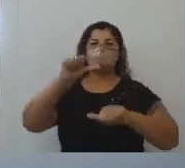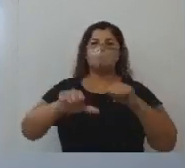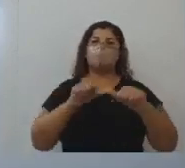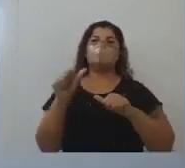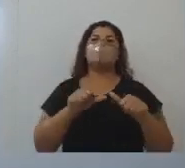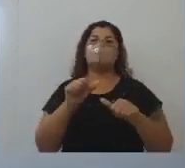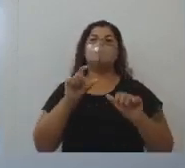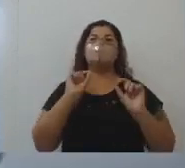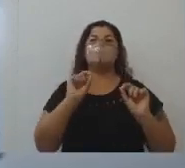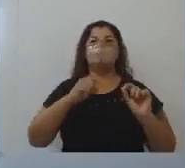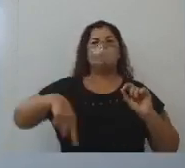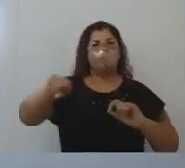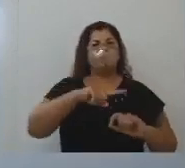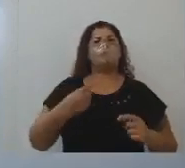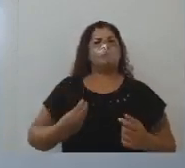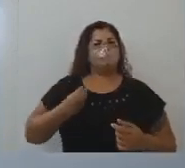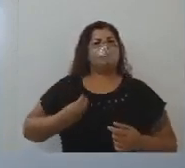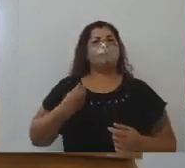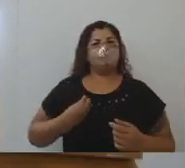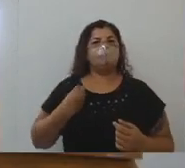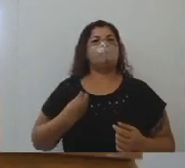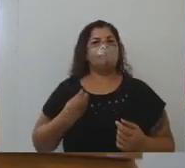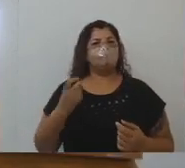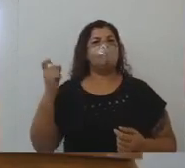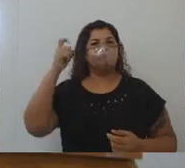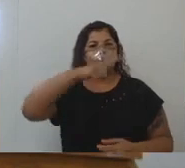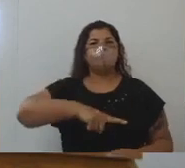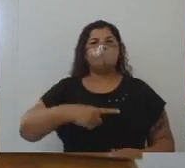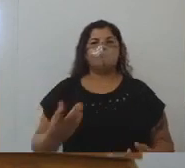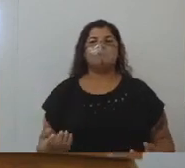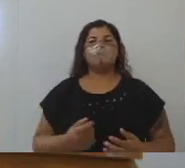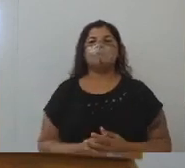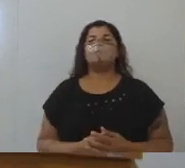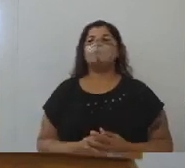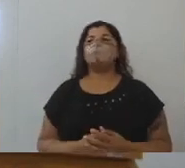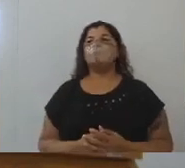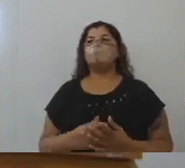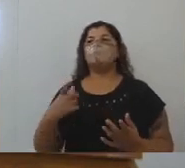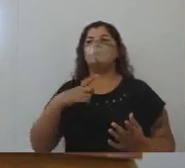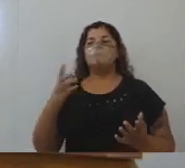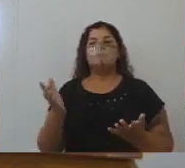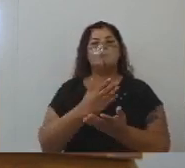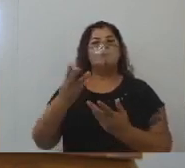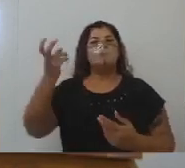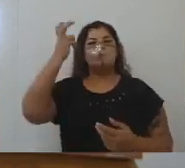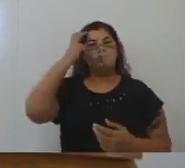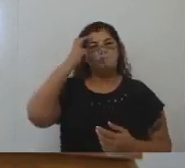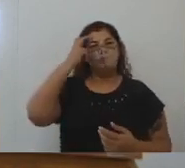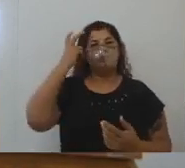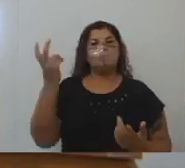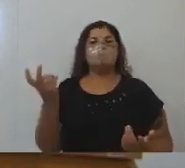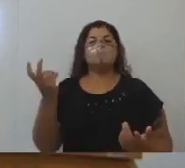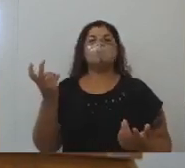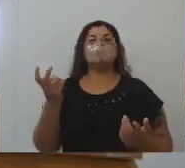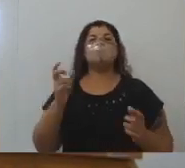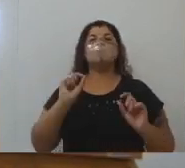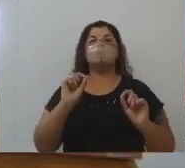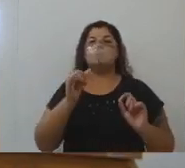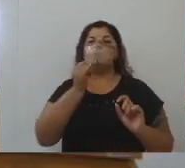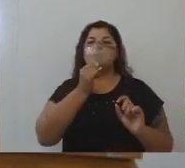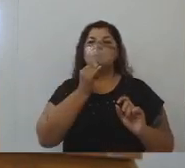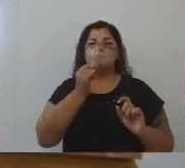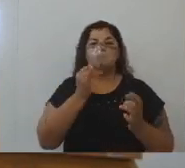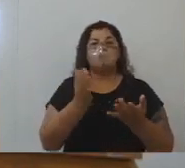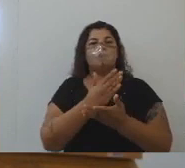realidade tão dura e tão cruel. Vamos para cá. Em algumas culturas, aí eu estou usando um exemplo, tá certo? Em